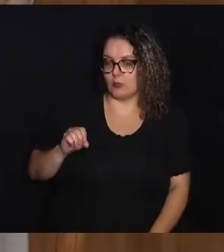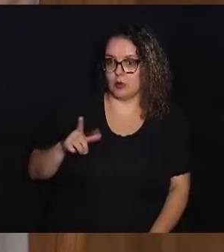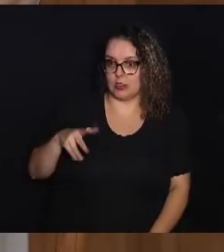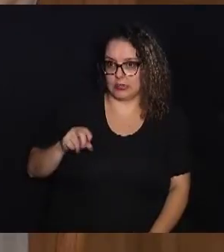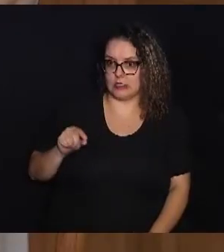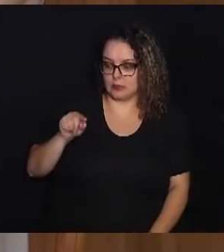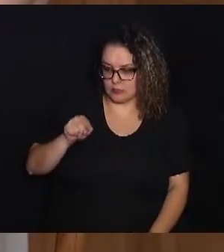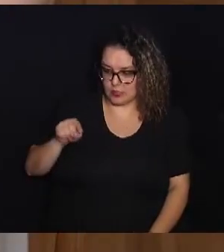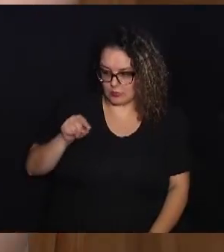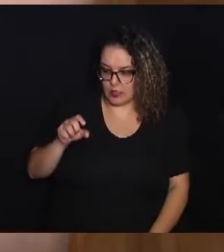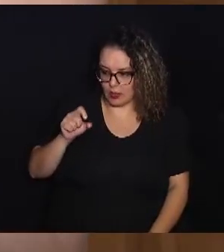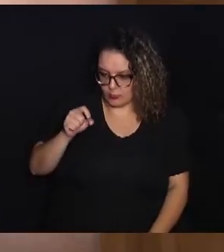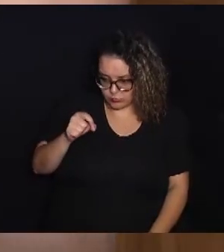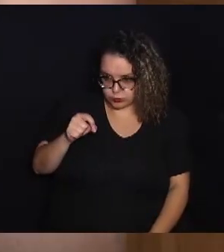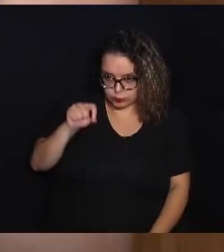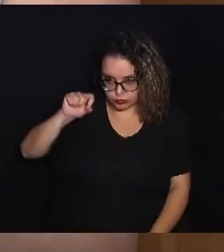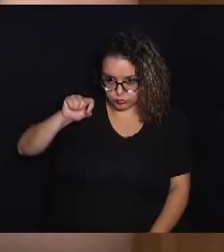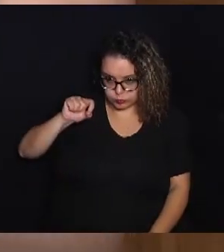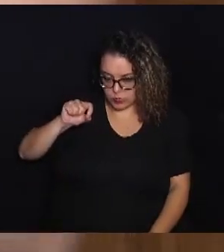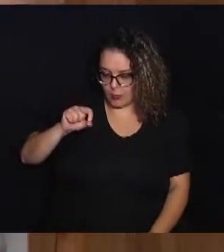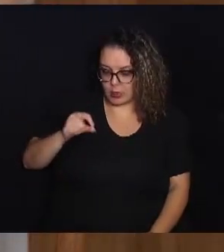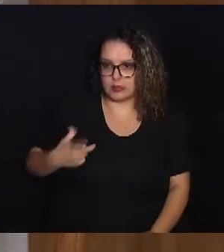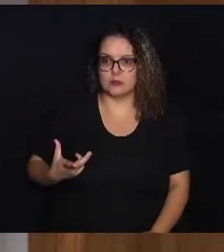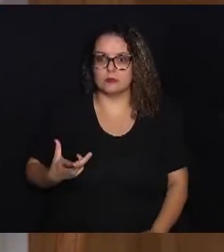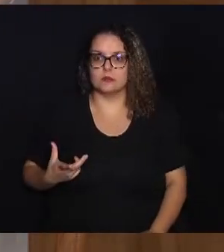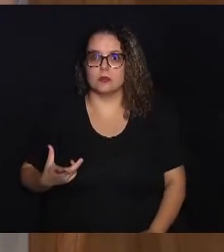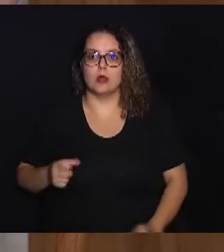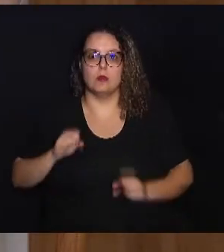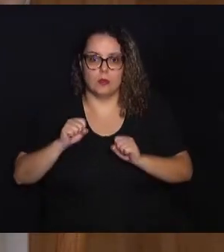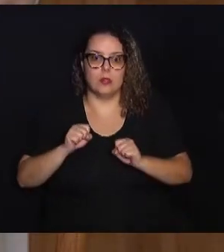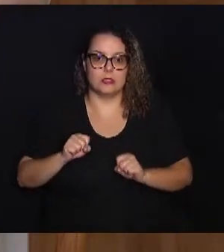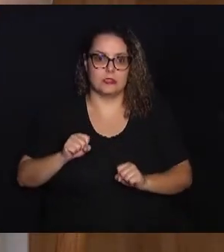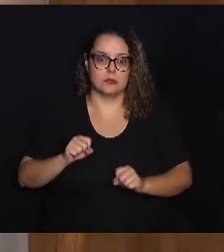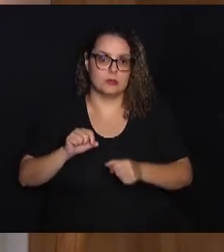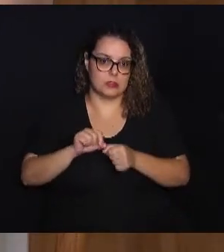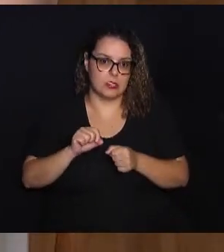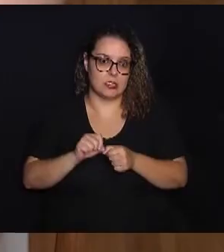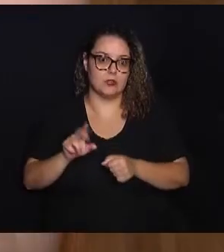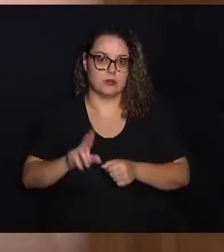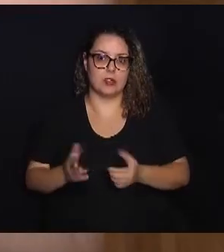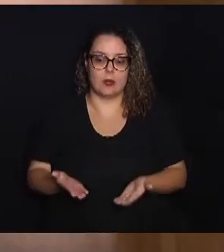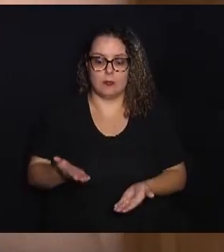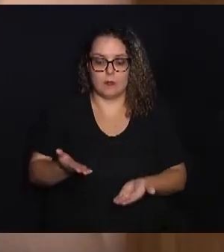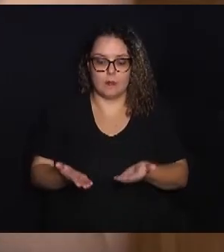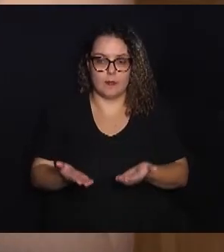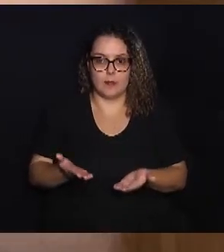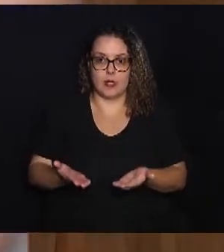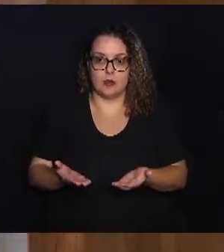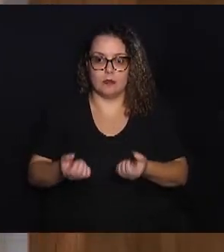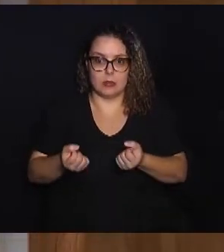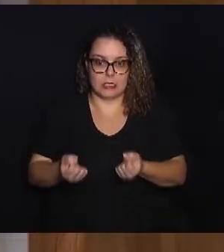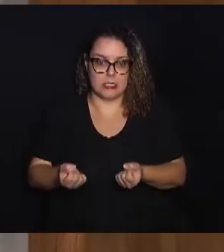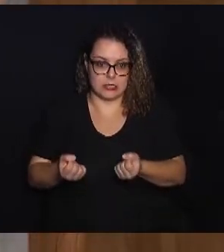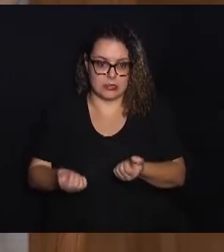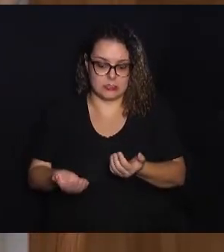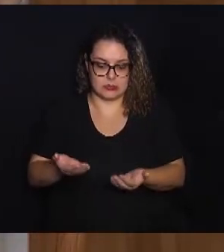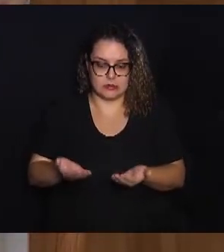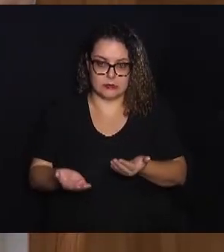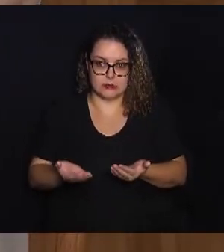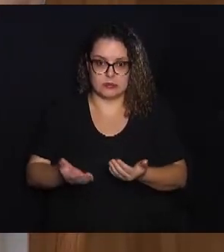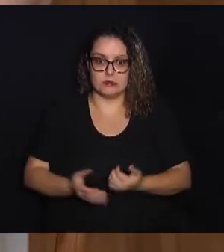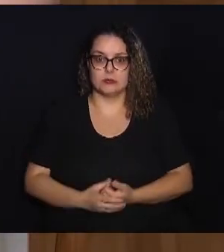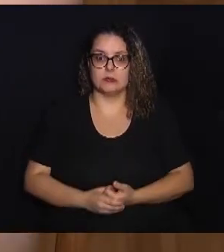Por exemplo, uma bolinha. Uma mola? Uma bolinha. A bolinha. A bolinha. Isso. O